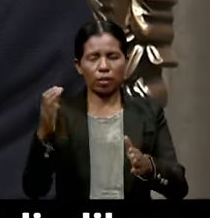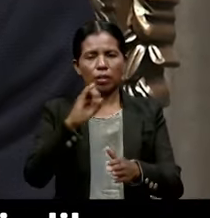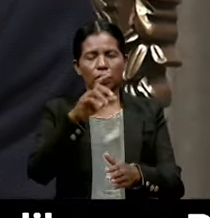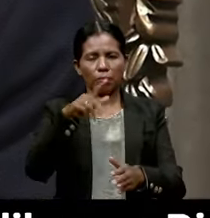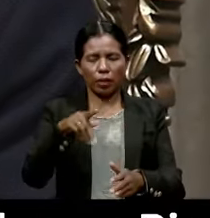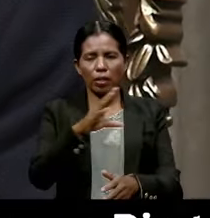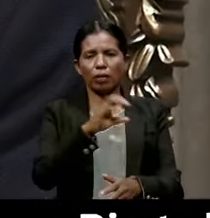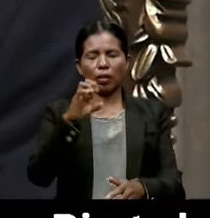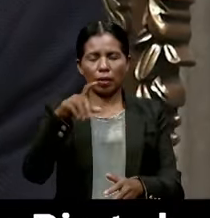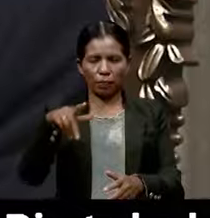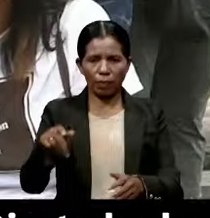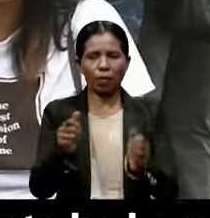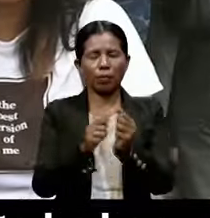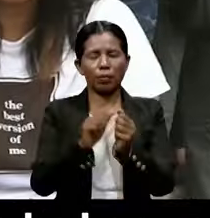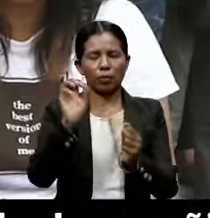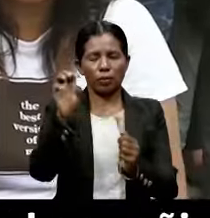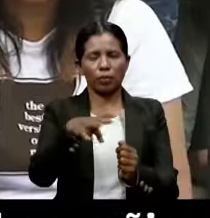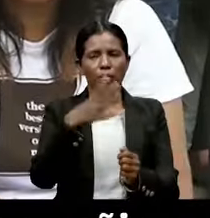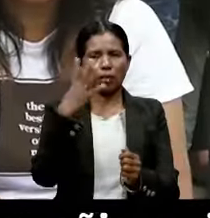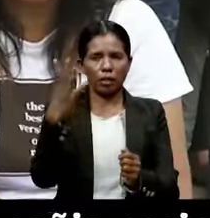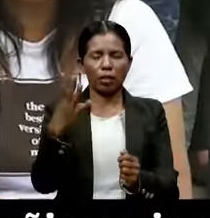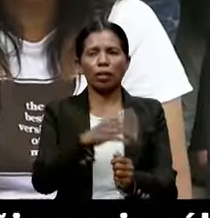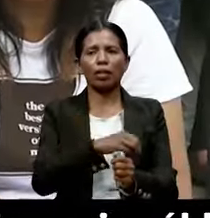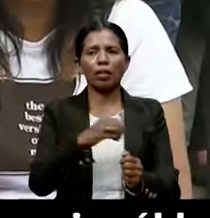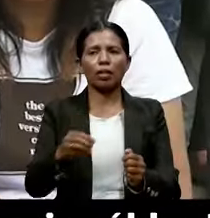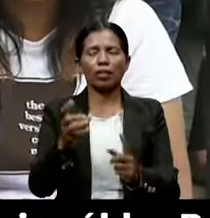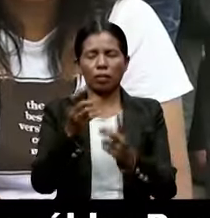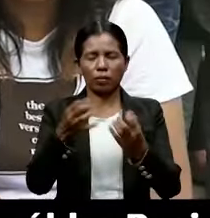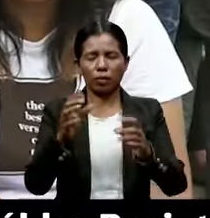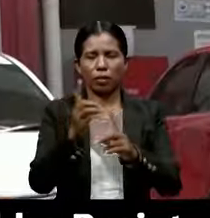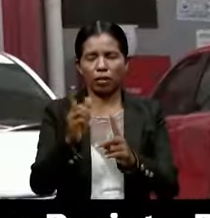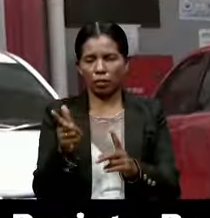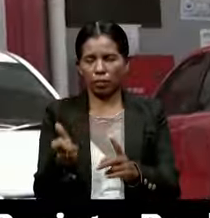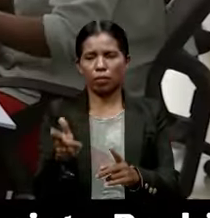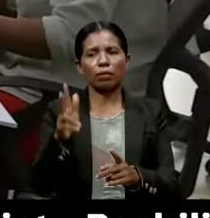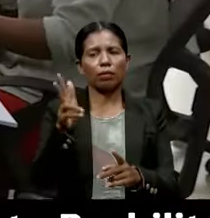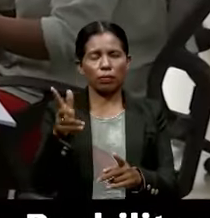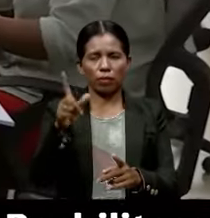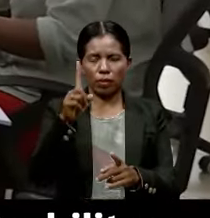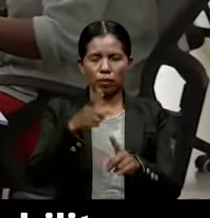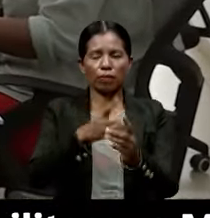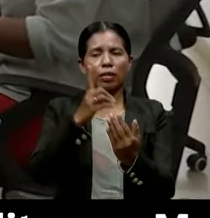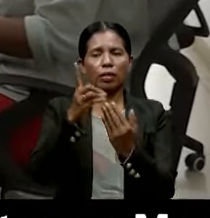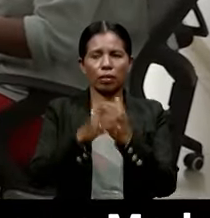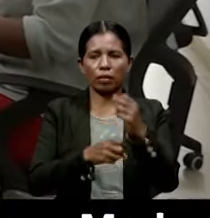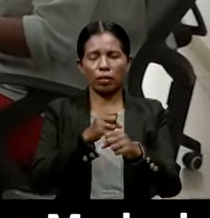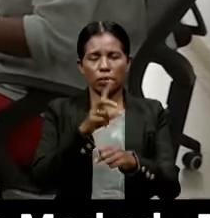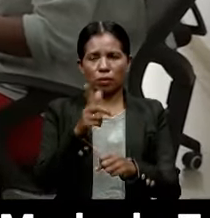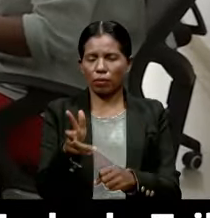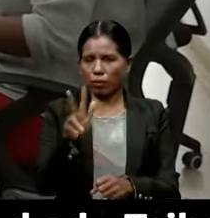EP sanulu resing hat nebe kontratu termina ya lorong tolu resing ida fulan Desember tinang riuroron resing tolu Titu Silva, GMN.